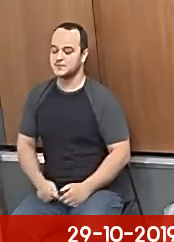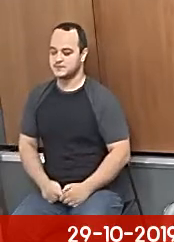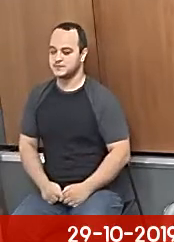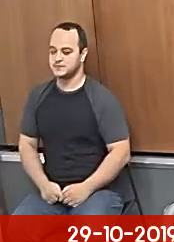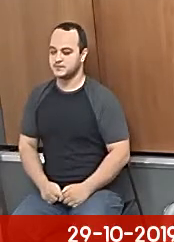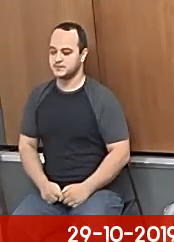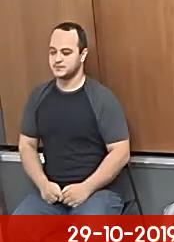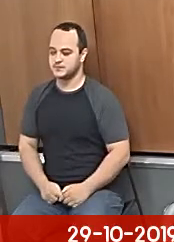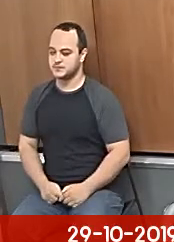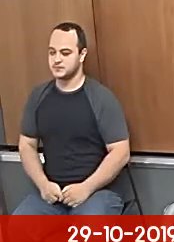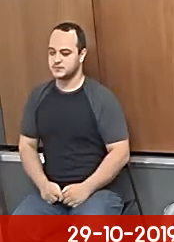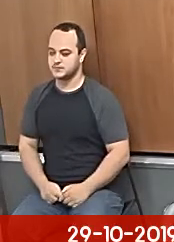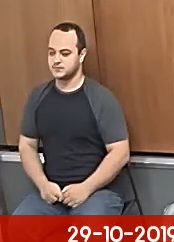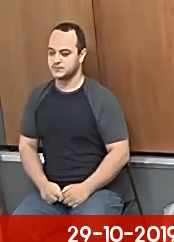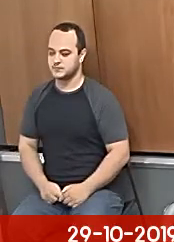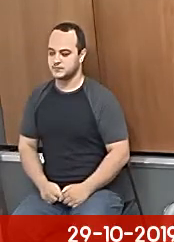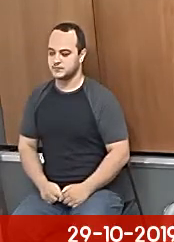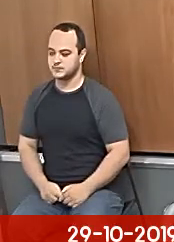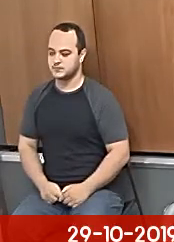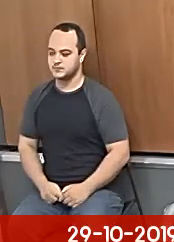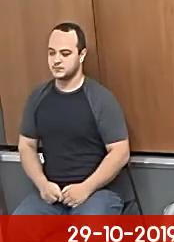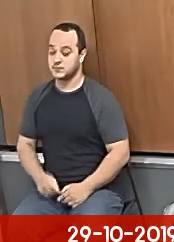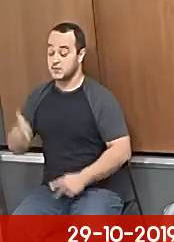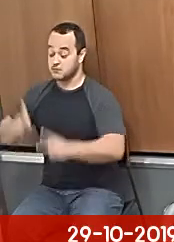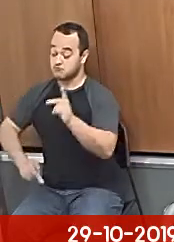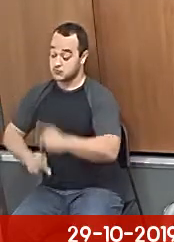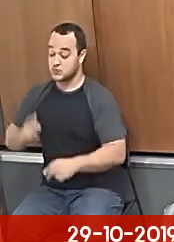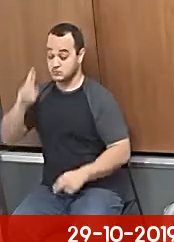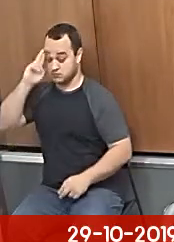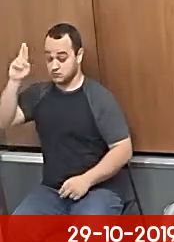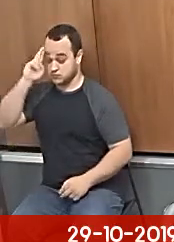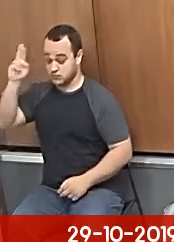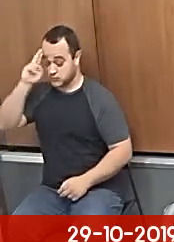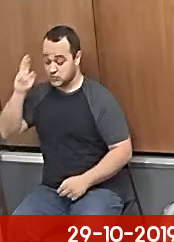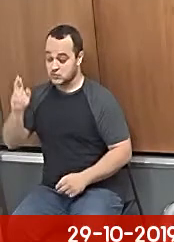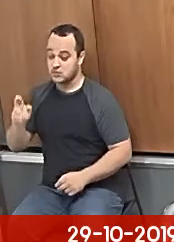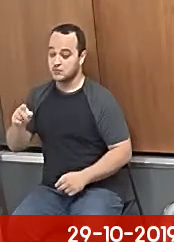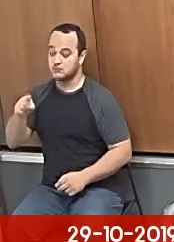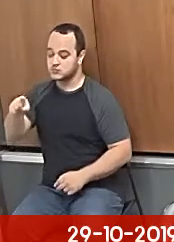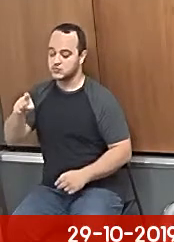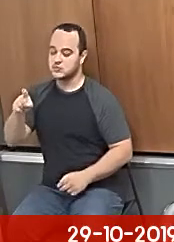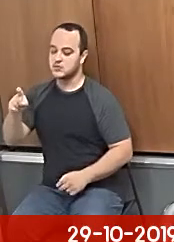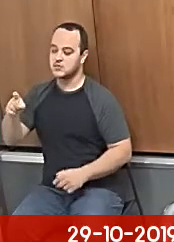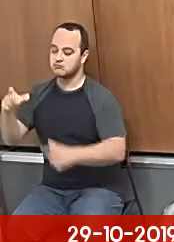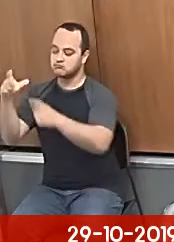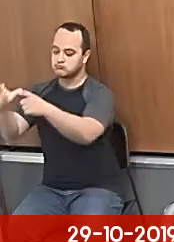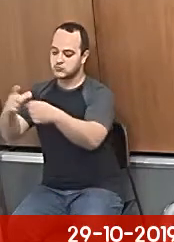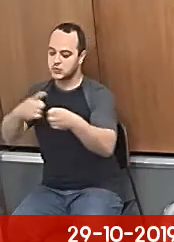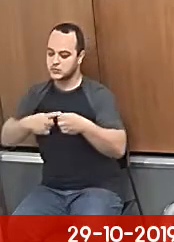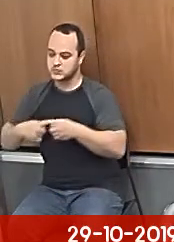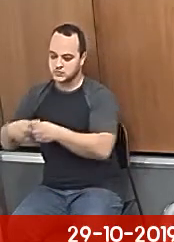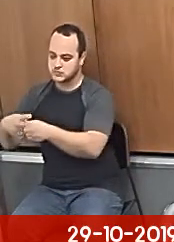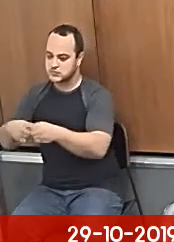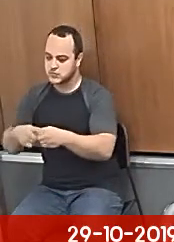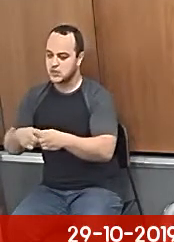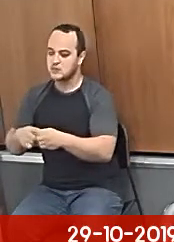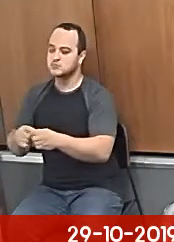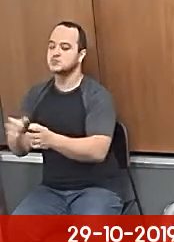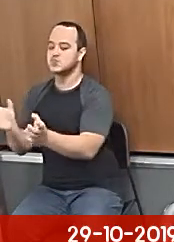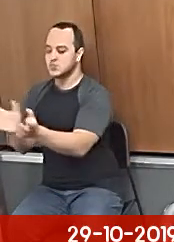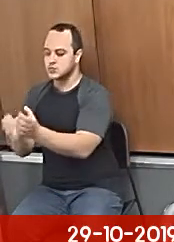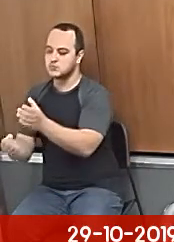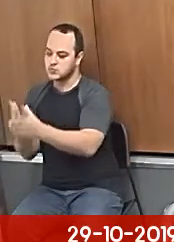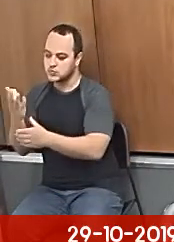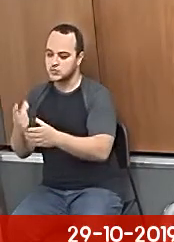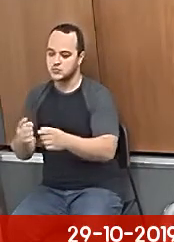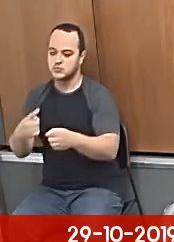o Tinoco, que é de Itaúna, forma o time de Itaúna. Pega o time de Vespasiano, do Samuel, e faz o time de Vespasiano. O time de Pedro Leopoldo, do Henrique, faz o time